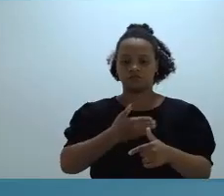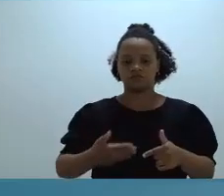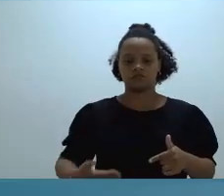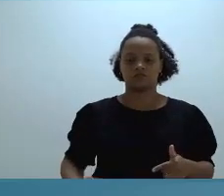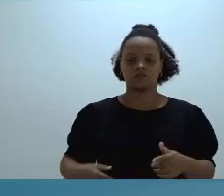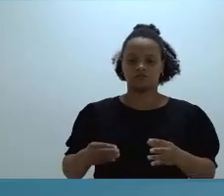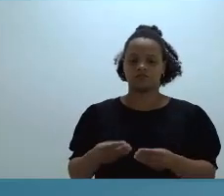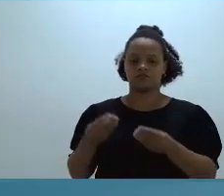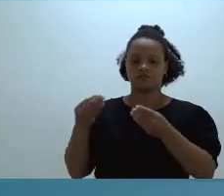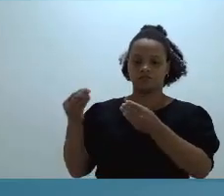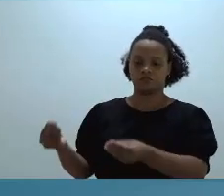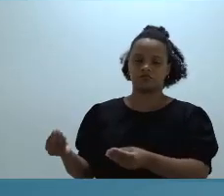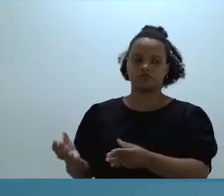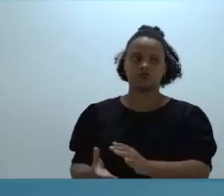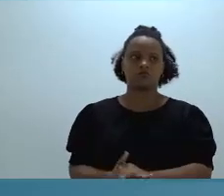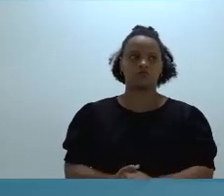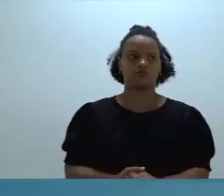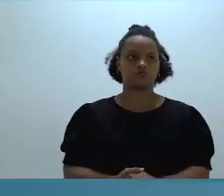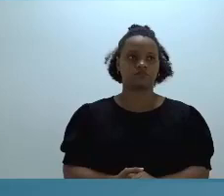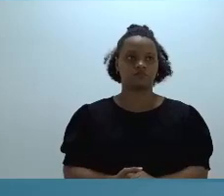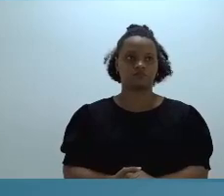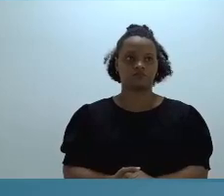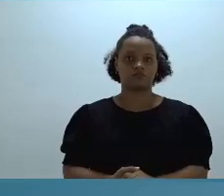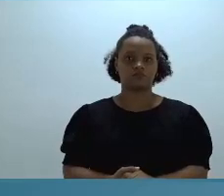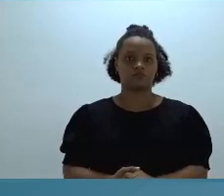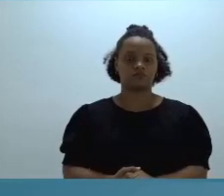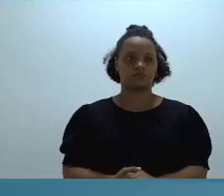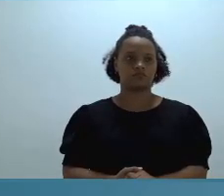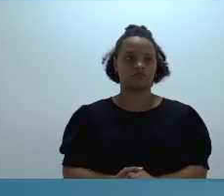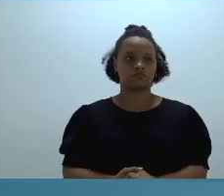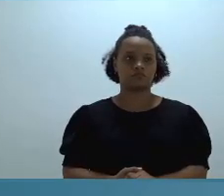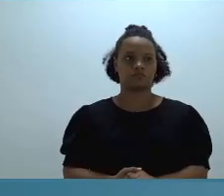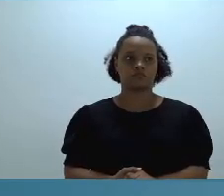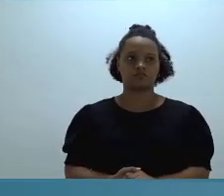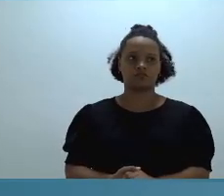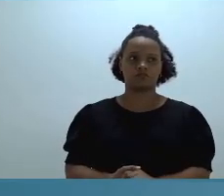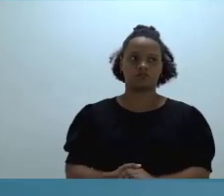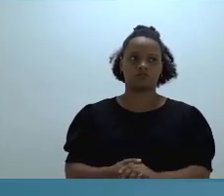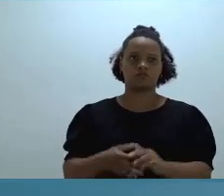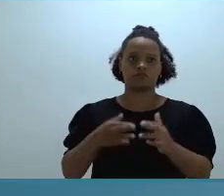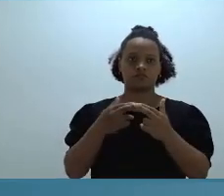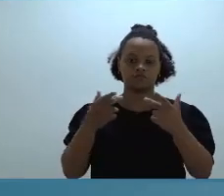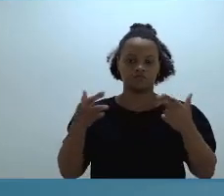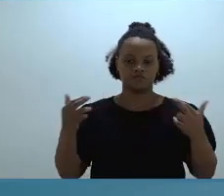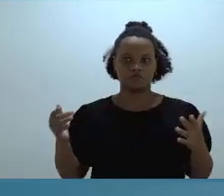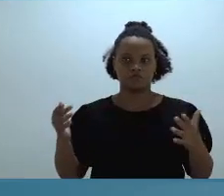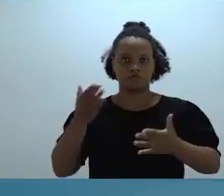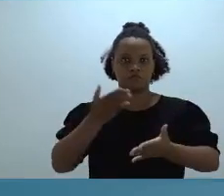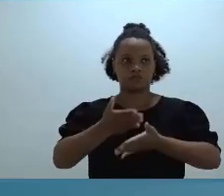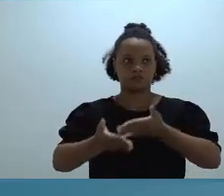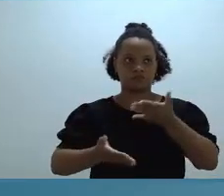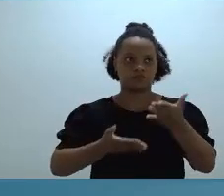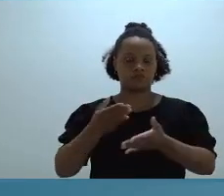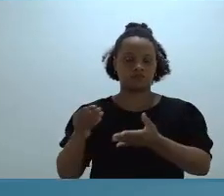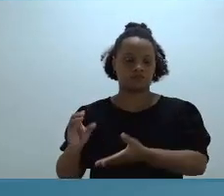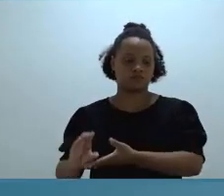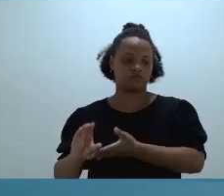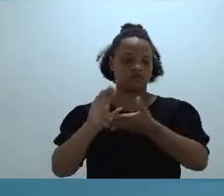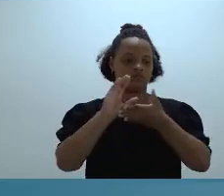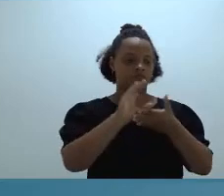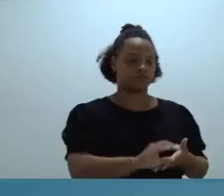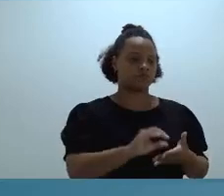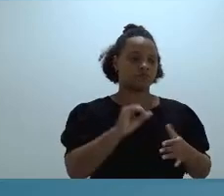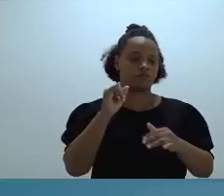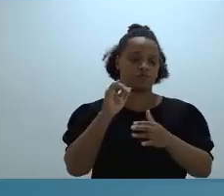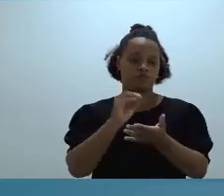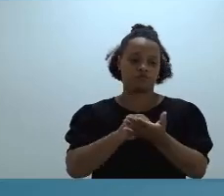mostra incontornável a compreensão de que as demandas que cuidam da indenização por falha na prestação de serviço público concedida à pessoa jurídica de